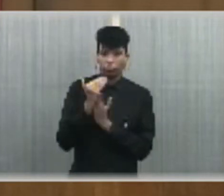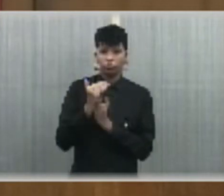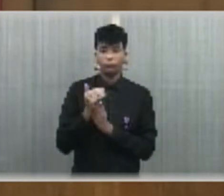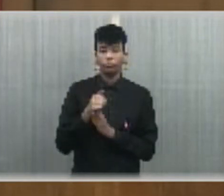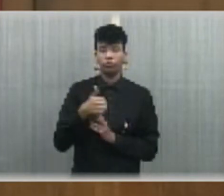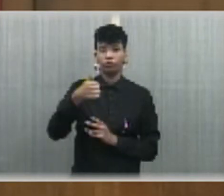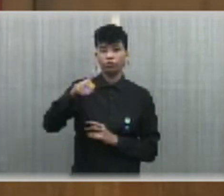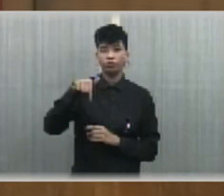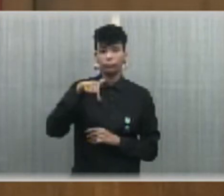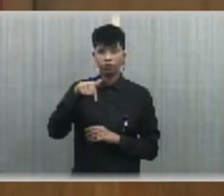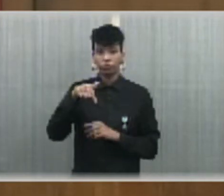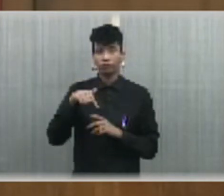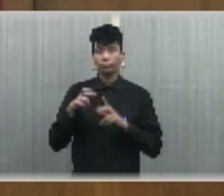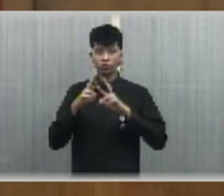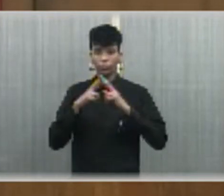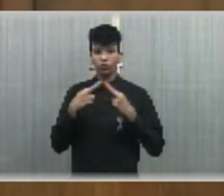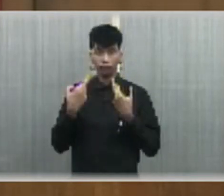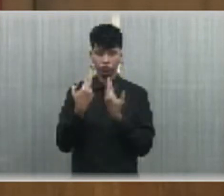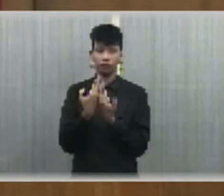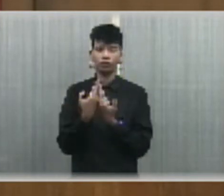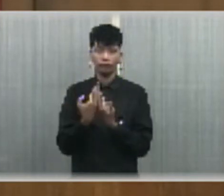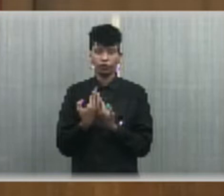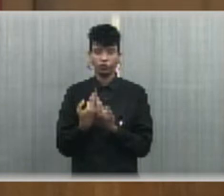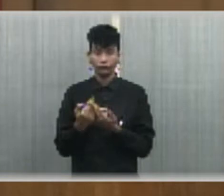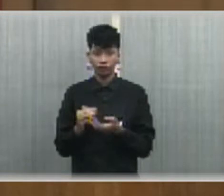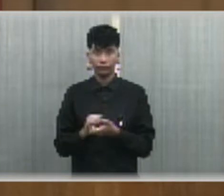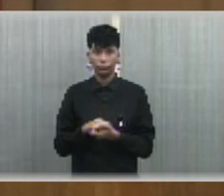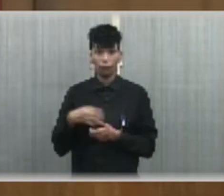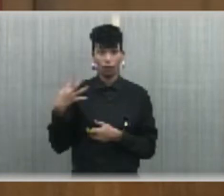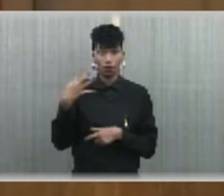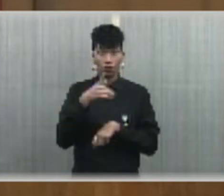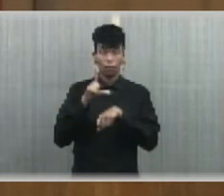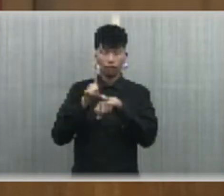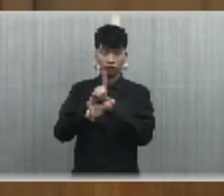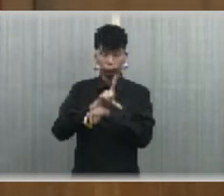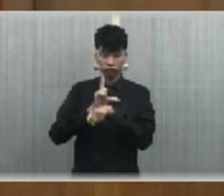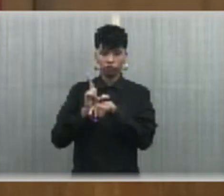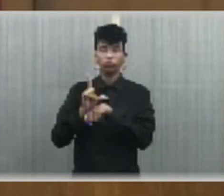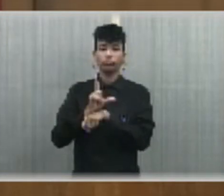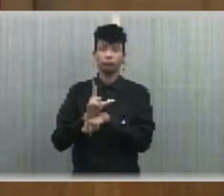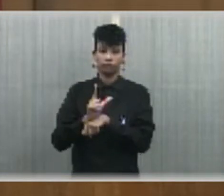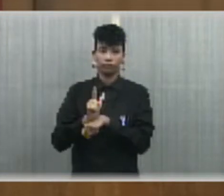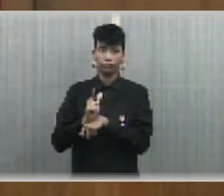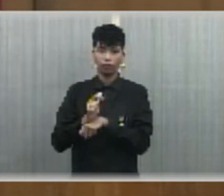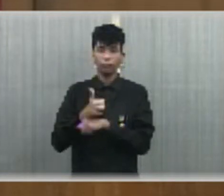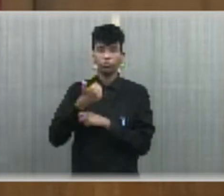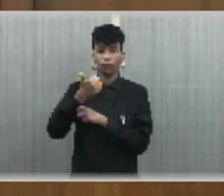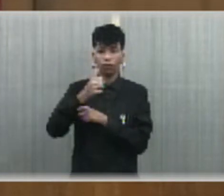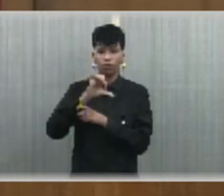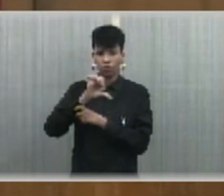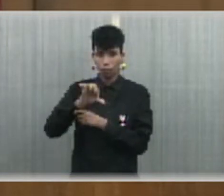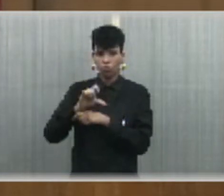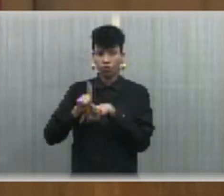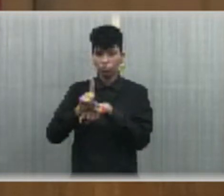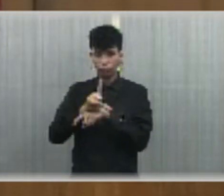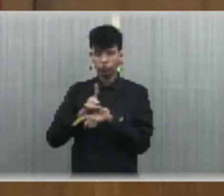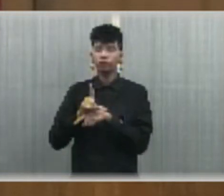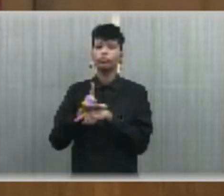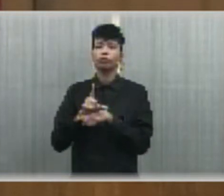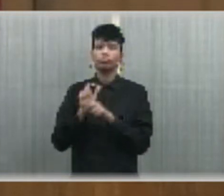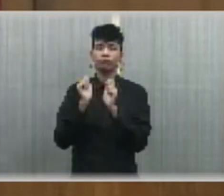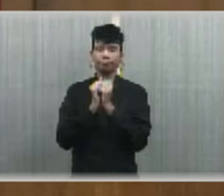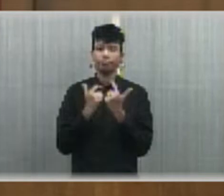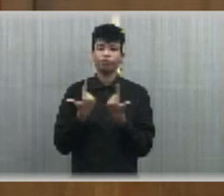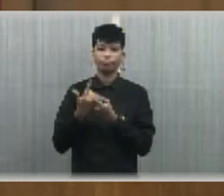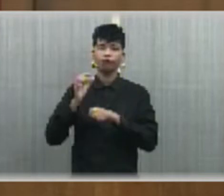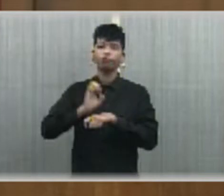17ª sessão ordinária, extraordinária, da 4ª sessão legislativa da 19ª legislatura da